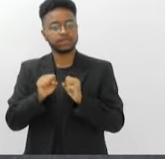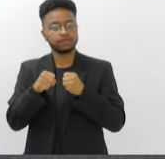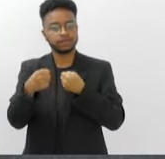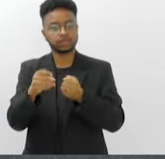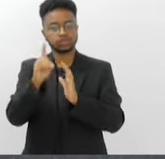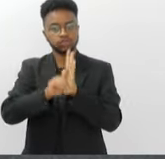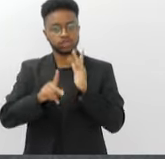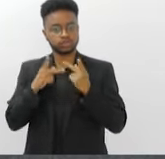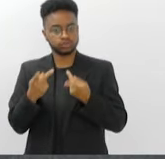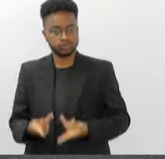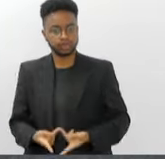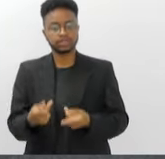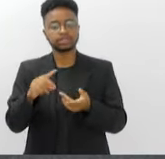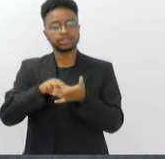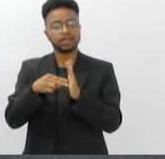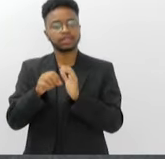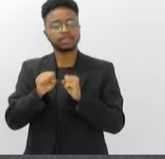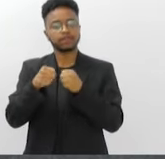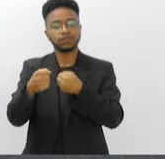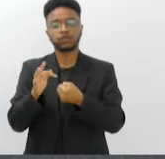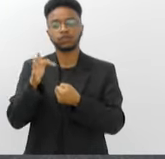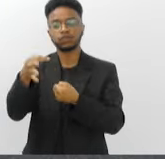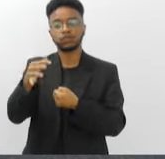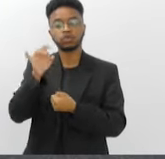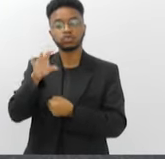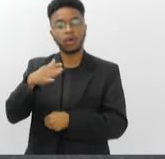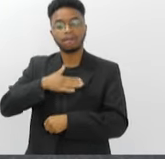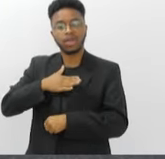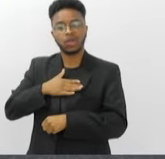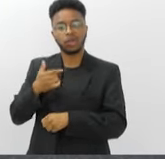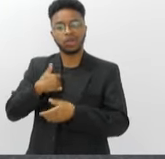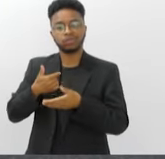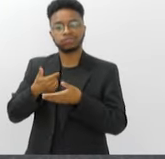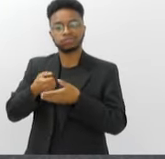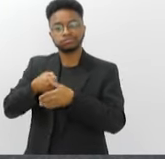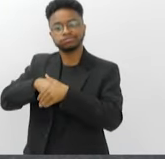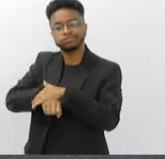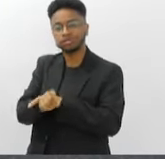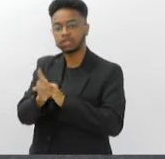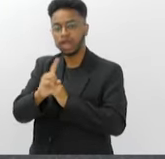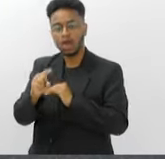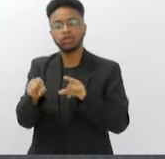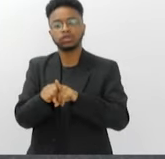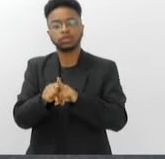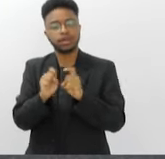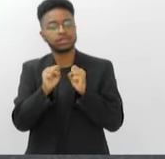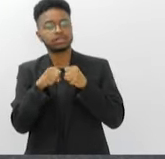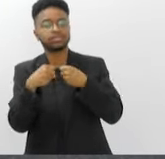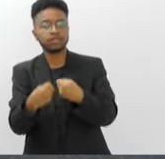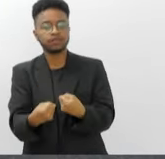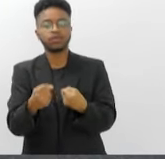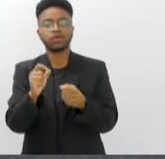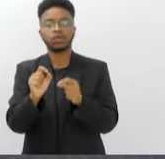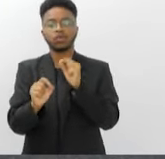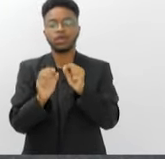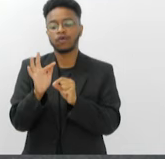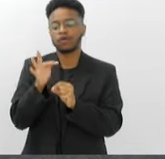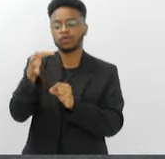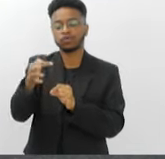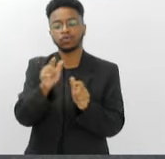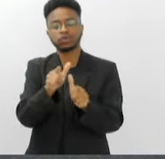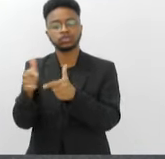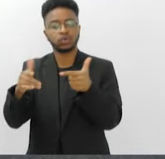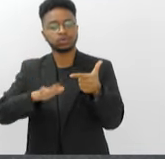humanos, defender o futuro não só daquele que você trouxe ao mundo, mas a partir dessa defesa, defender o futuro das